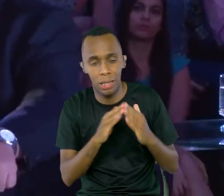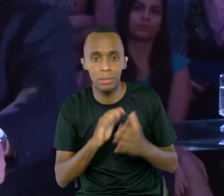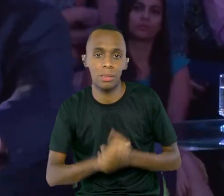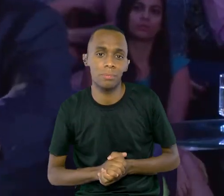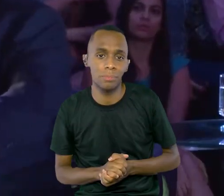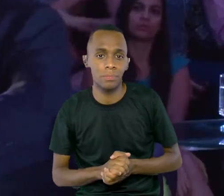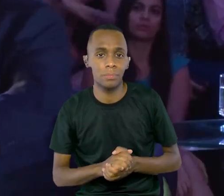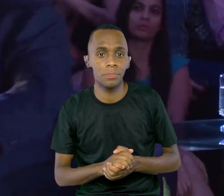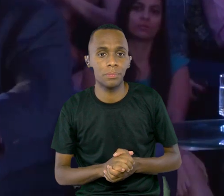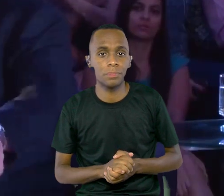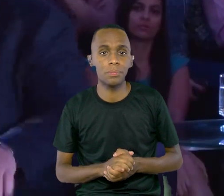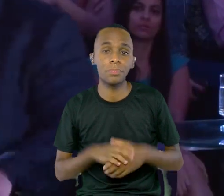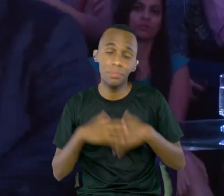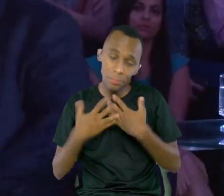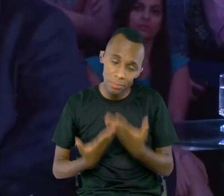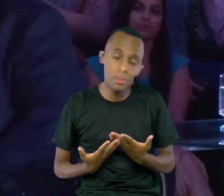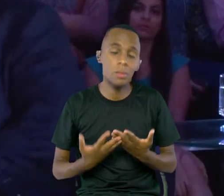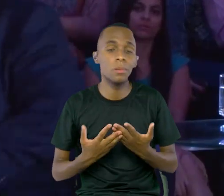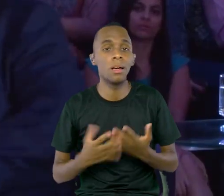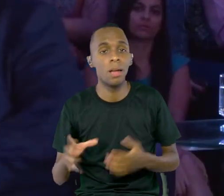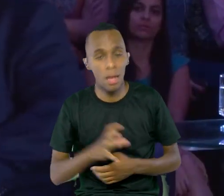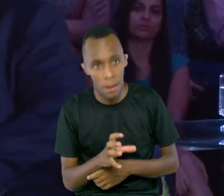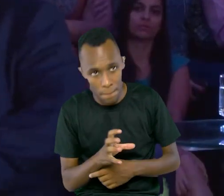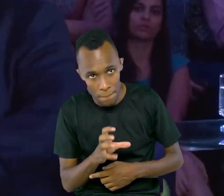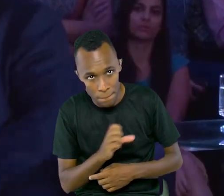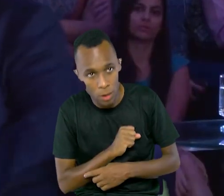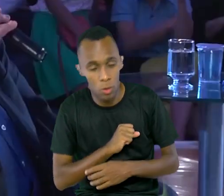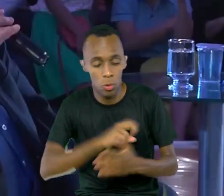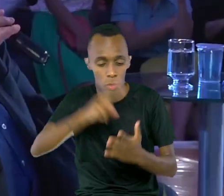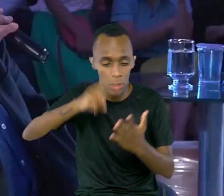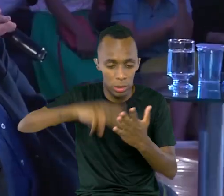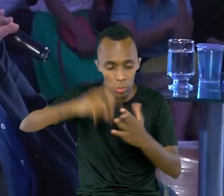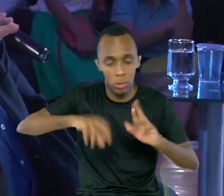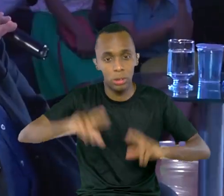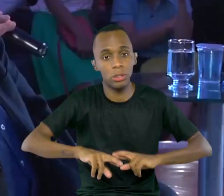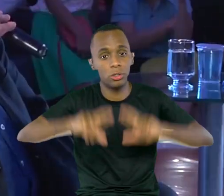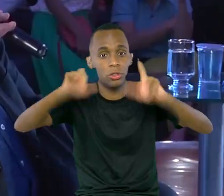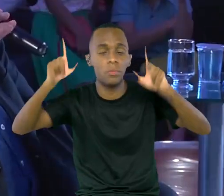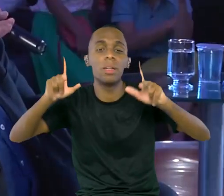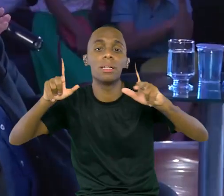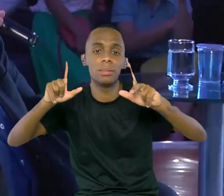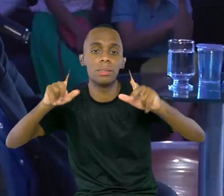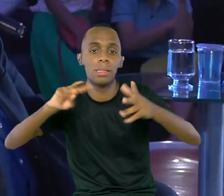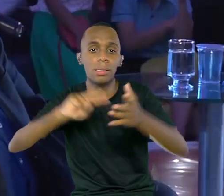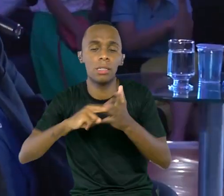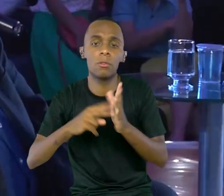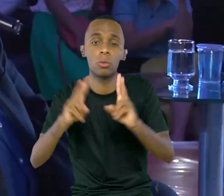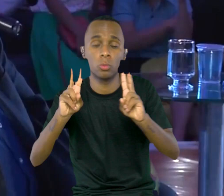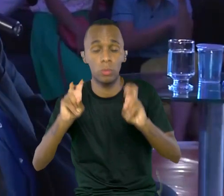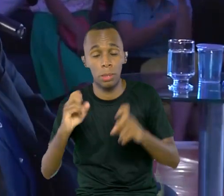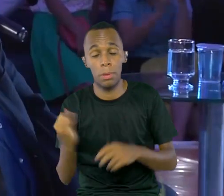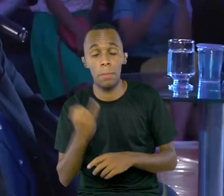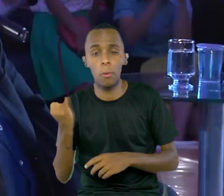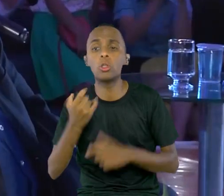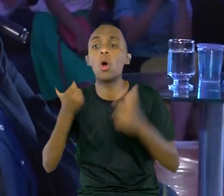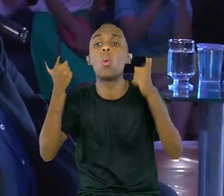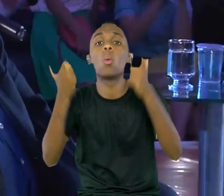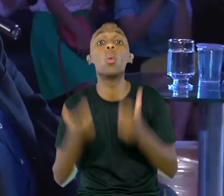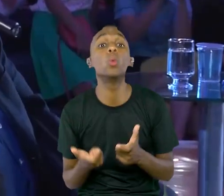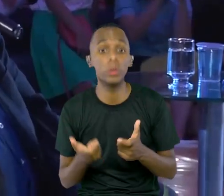tua praça. E nesse sentido, amor, leitura e diferenças nos coloca uma